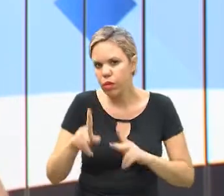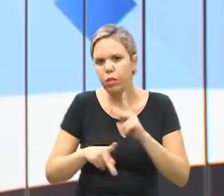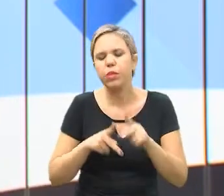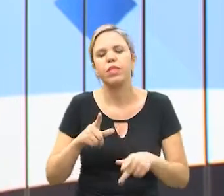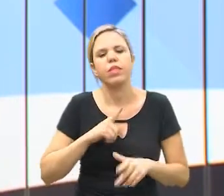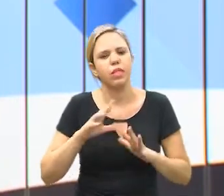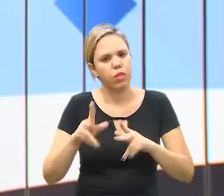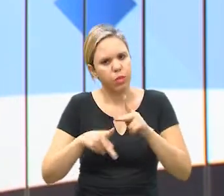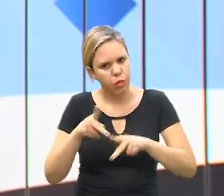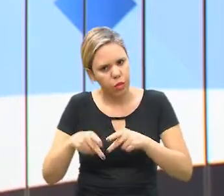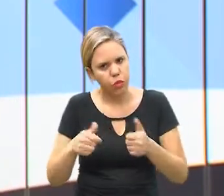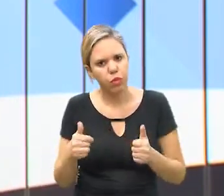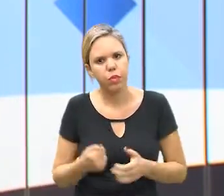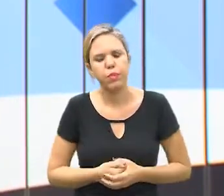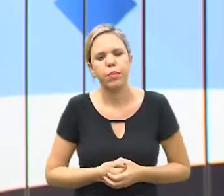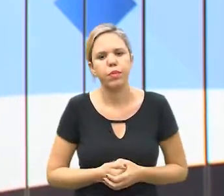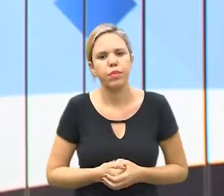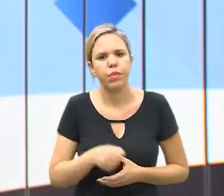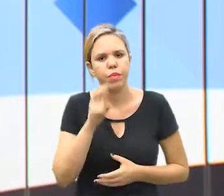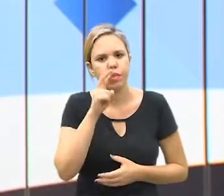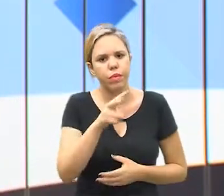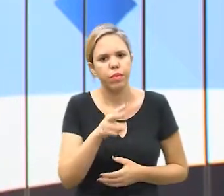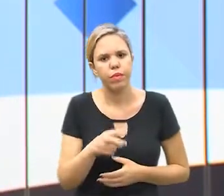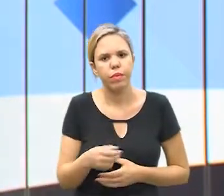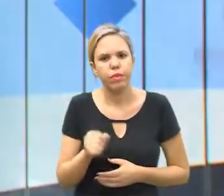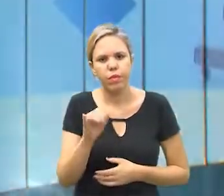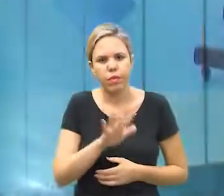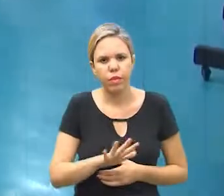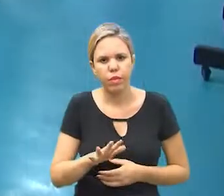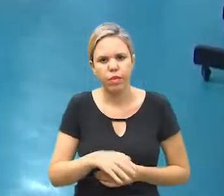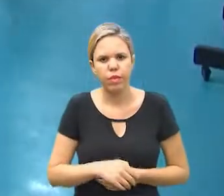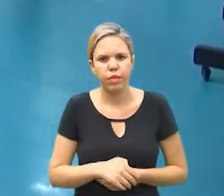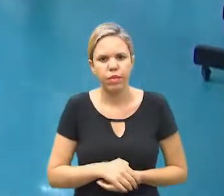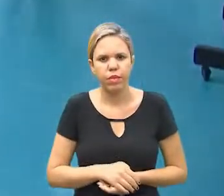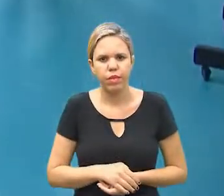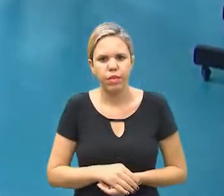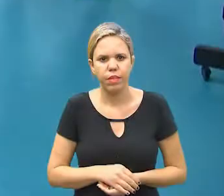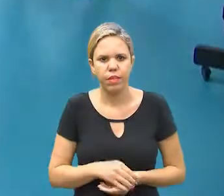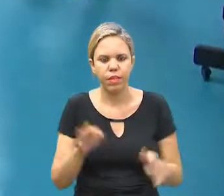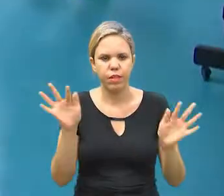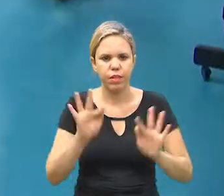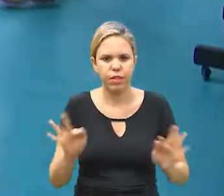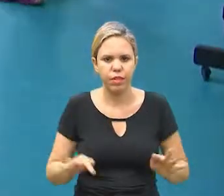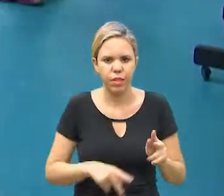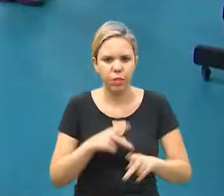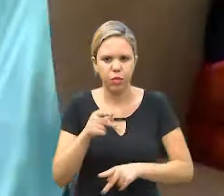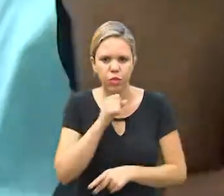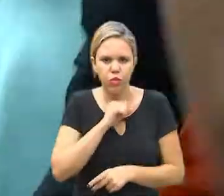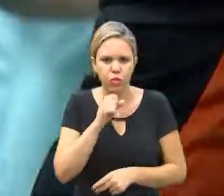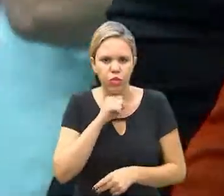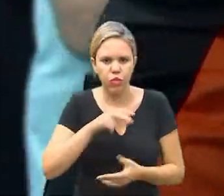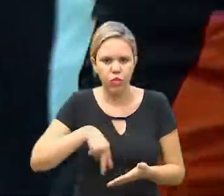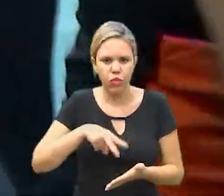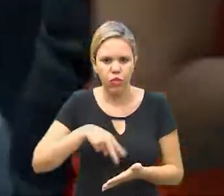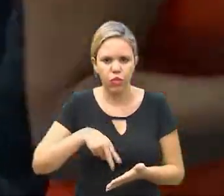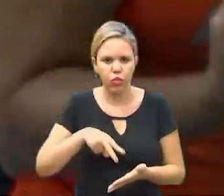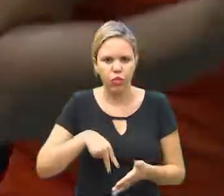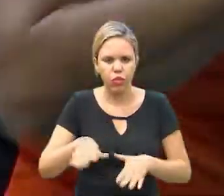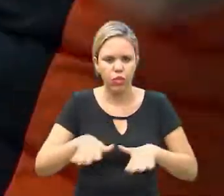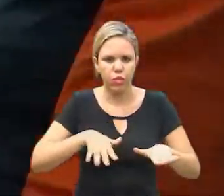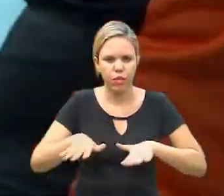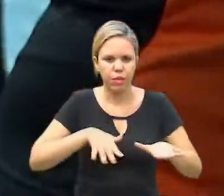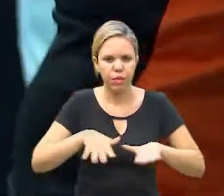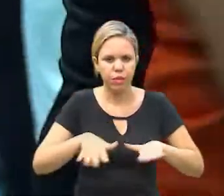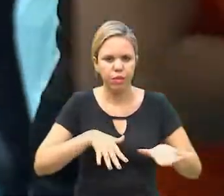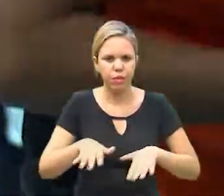Tem atividade para todo mundo, né, Vera? Eu vi. Põe aí a imagem do que eu tô falando, né? A felicidade dos idosos dançando, se movimentando, né,